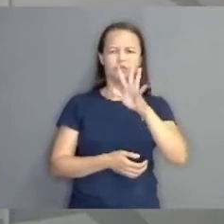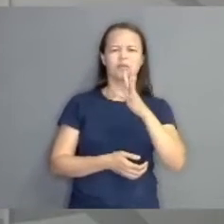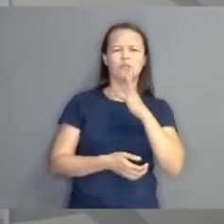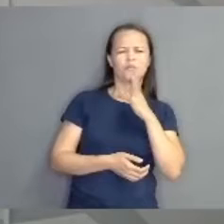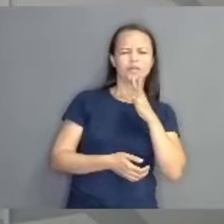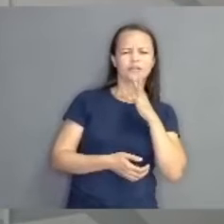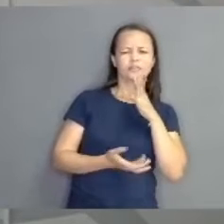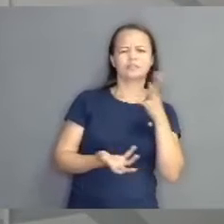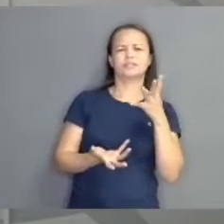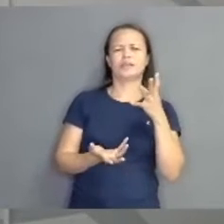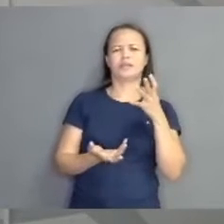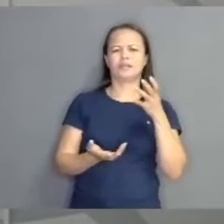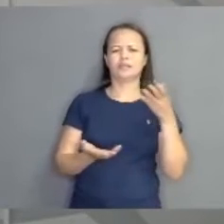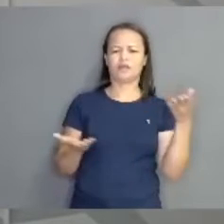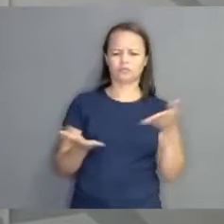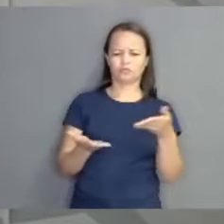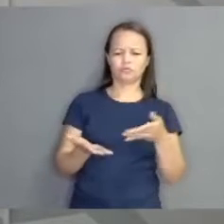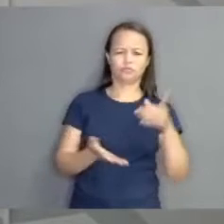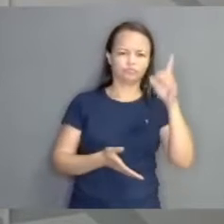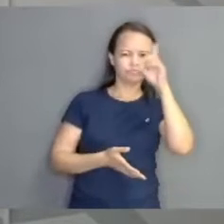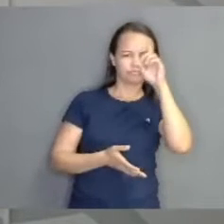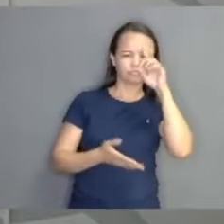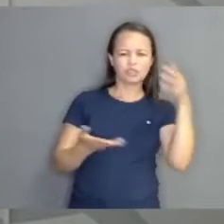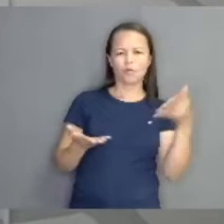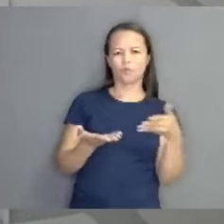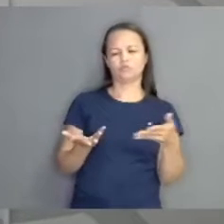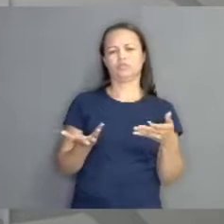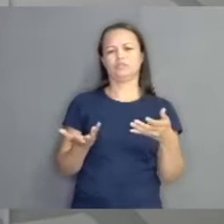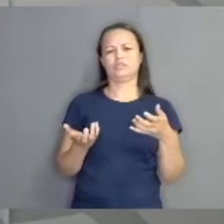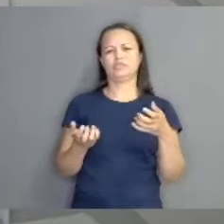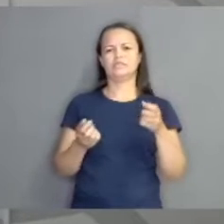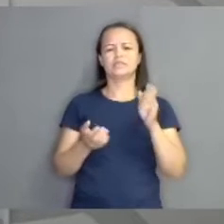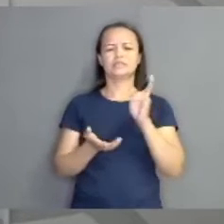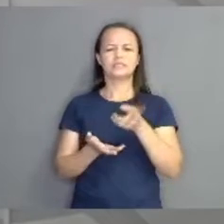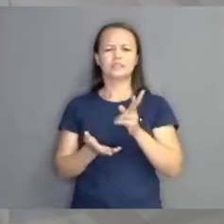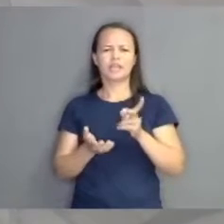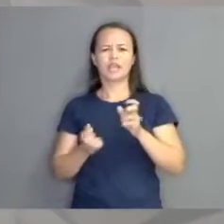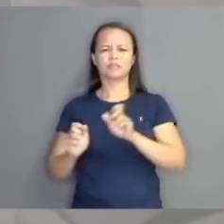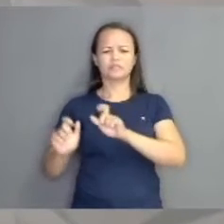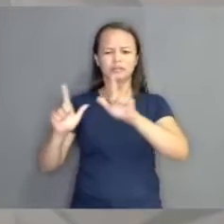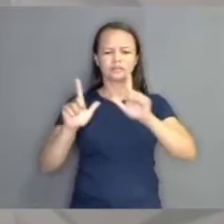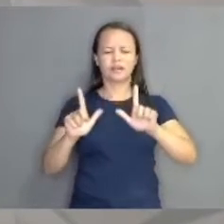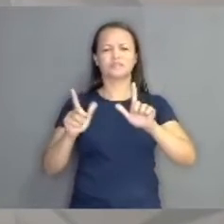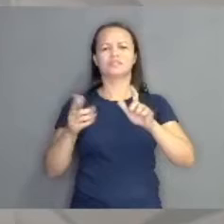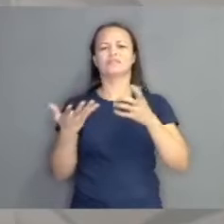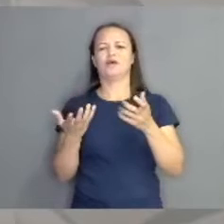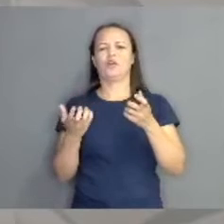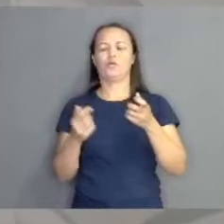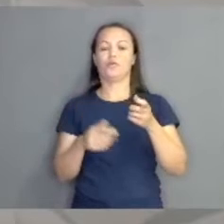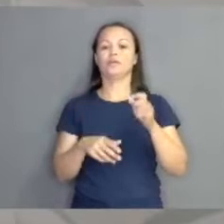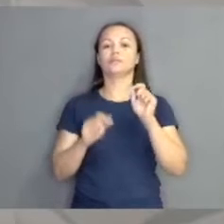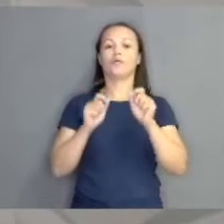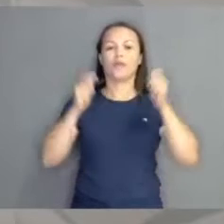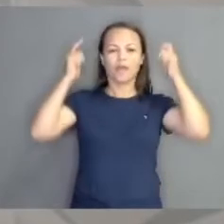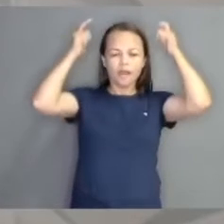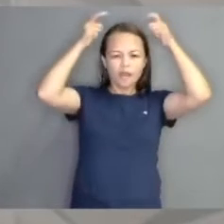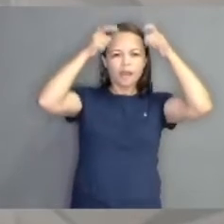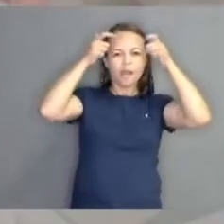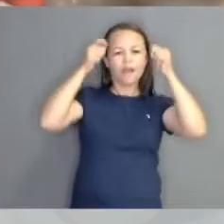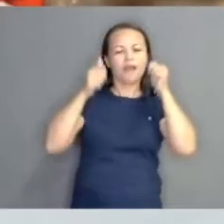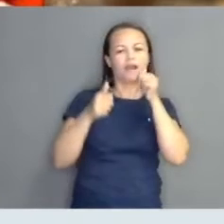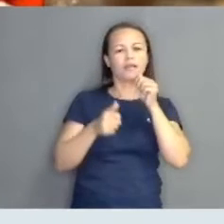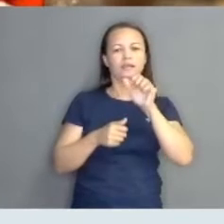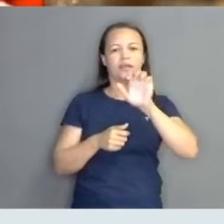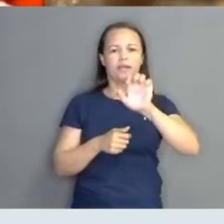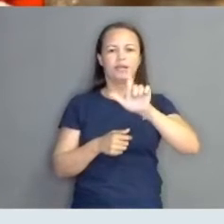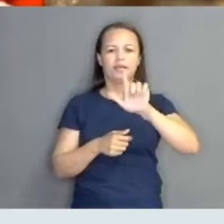está nos jornais, não é isso? Pois bem, é a Rainha Elizabeth II. Vou pedir para abrir a imagem e falarmos um pouquinho